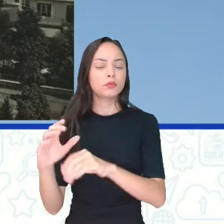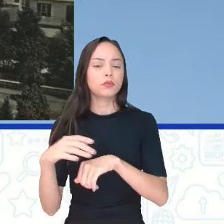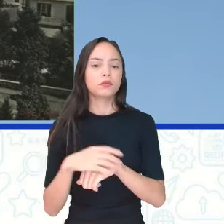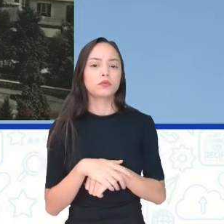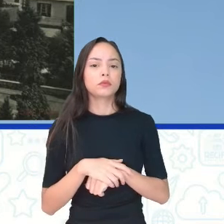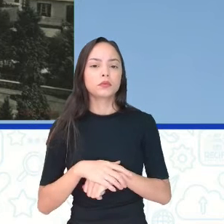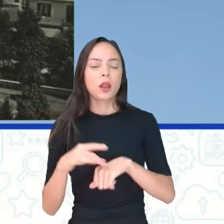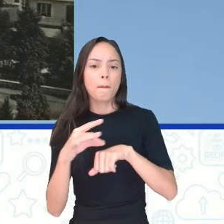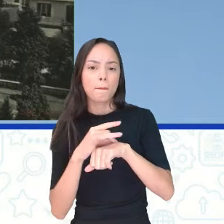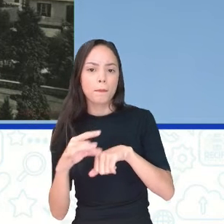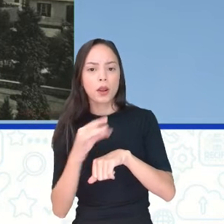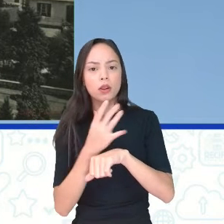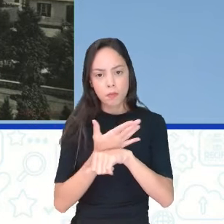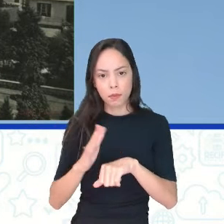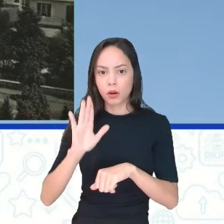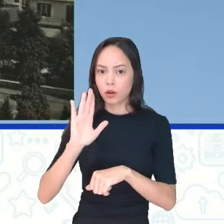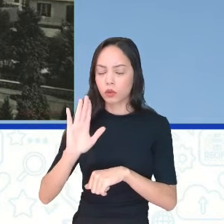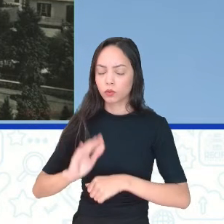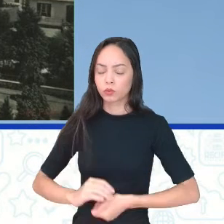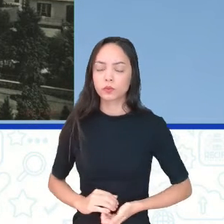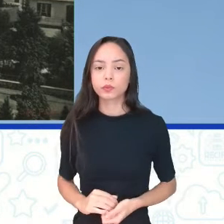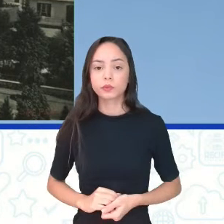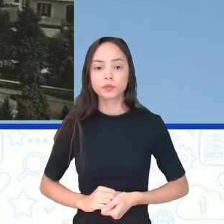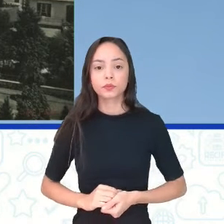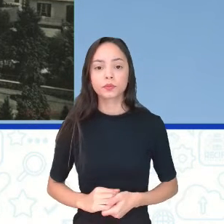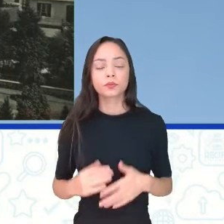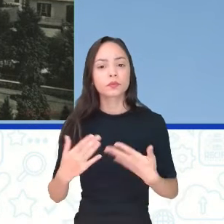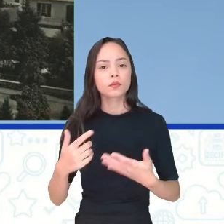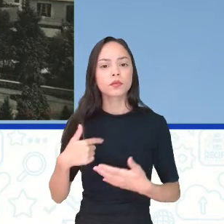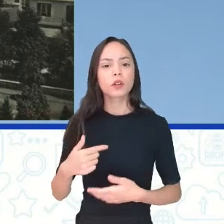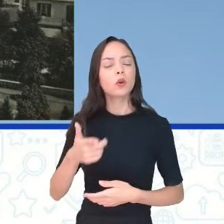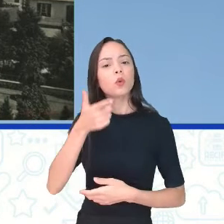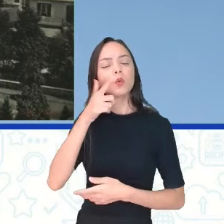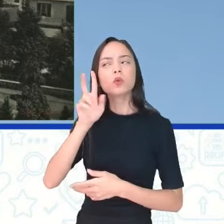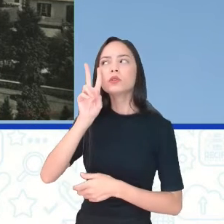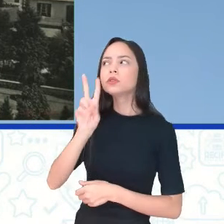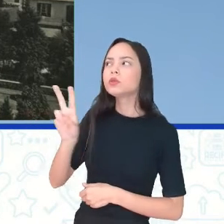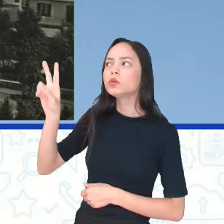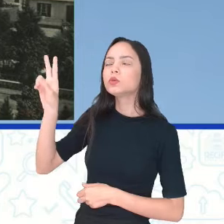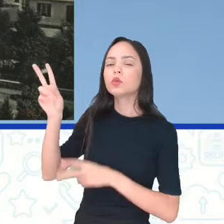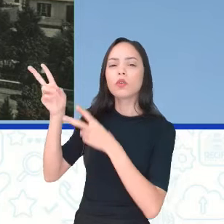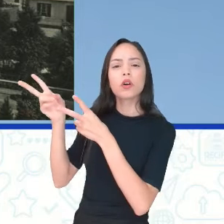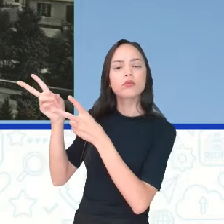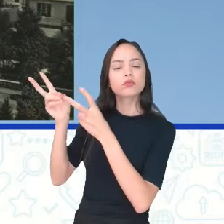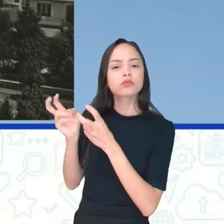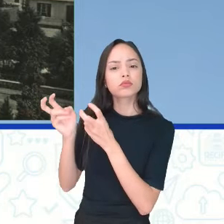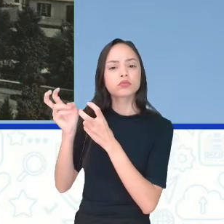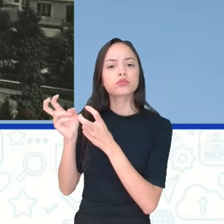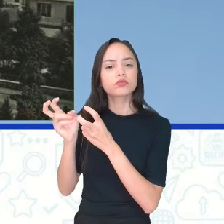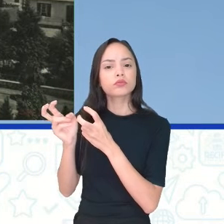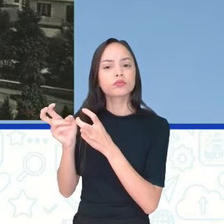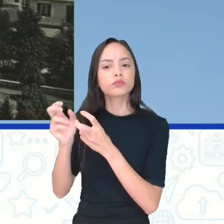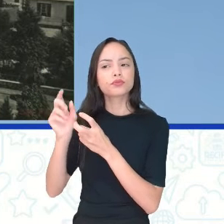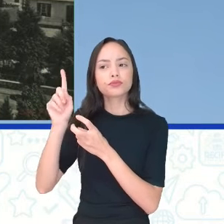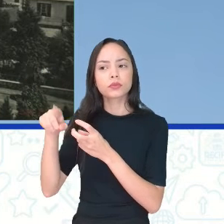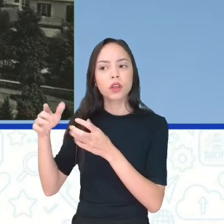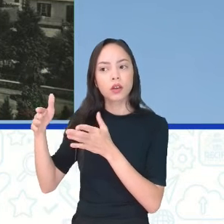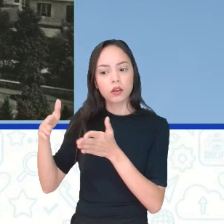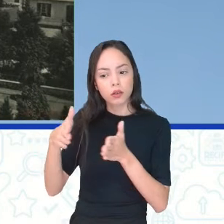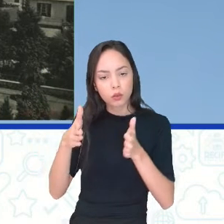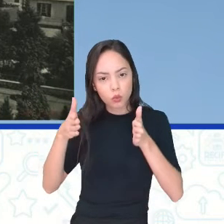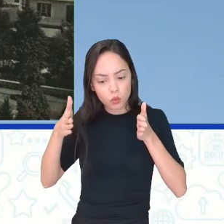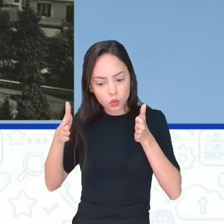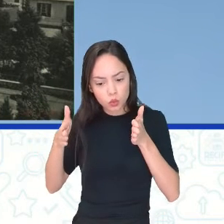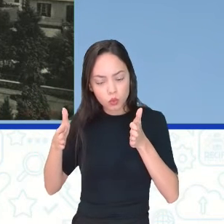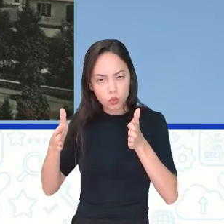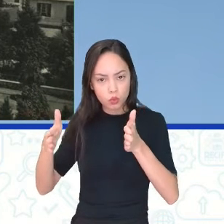uma fotografia. Então, eu consigo ver também que é uma passagem, né, que é